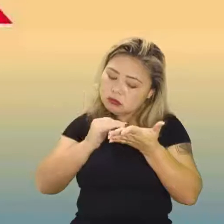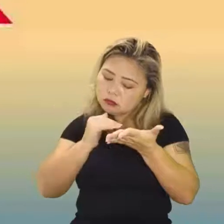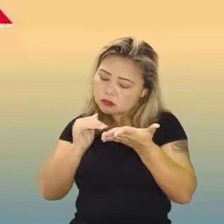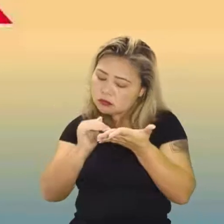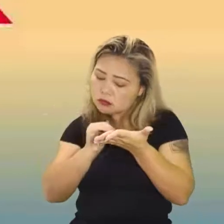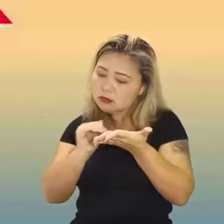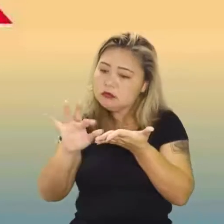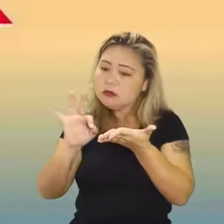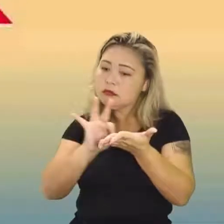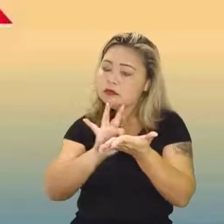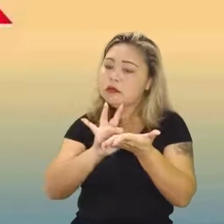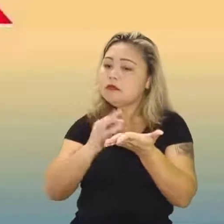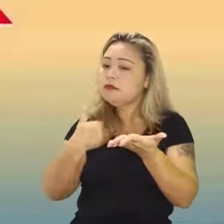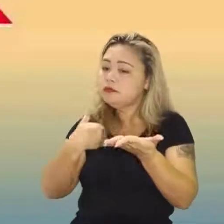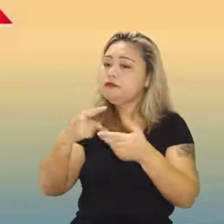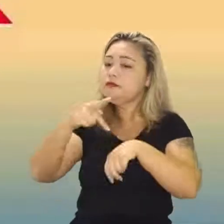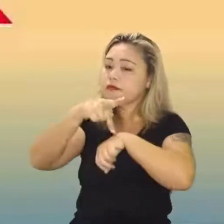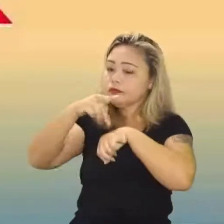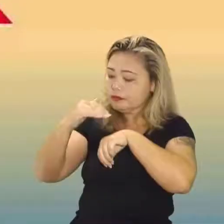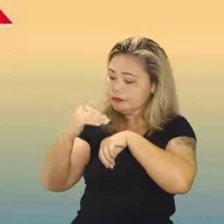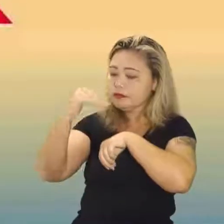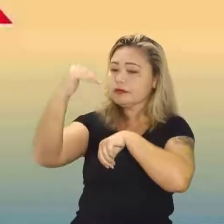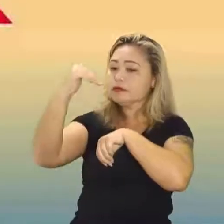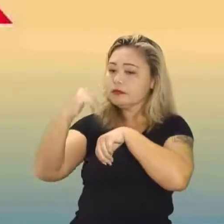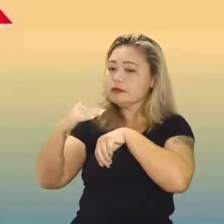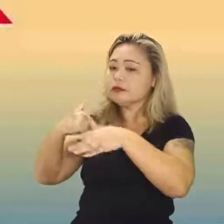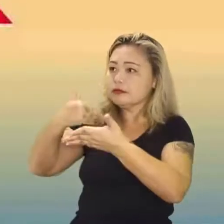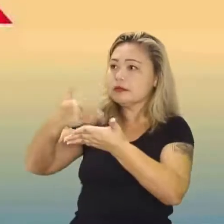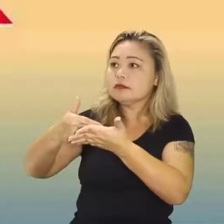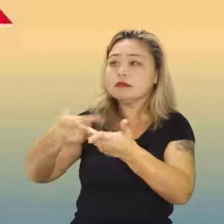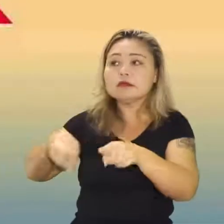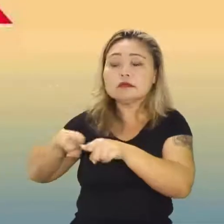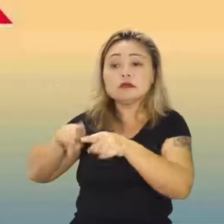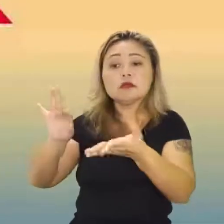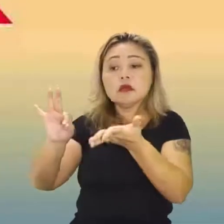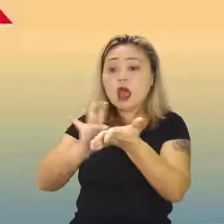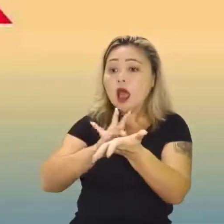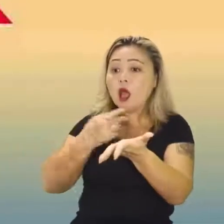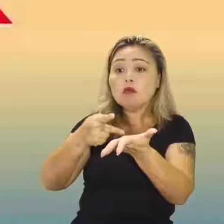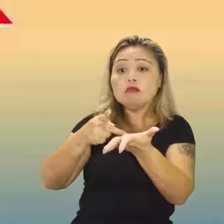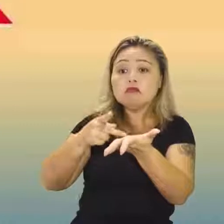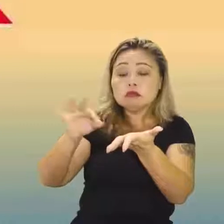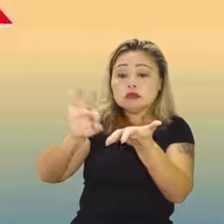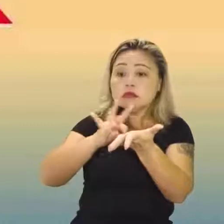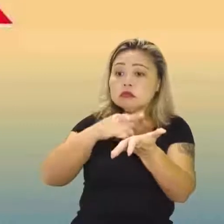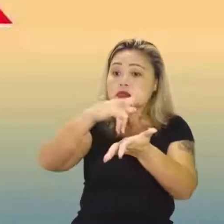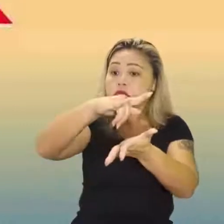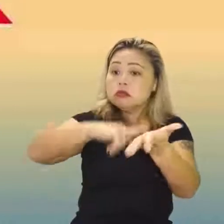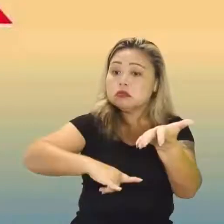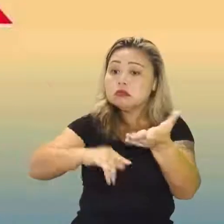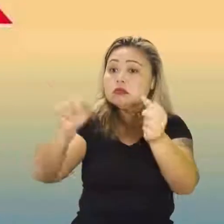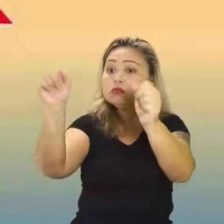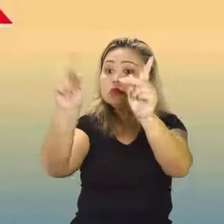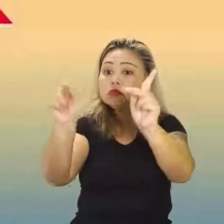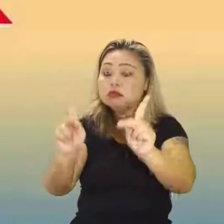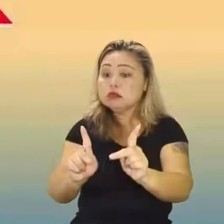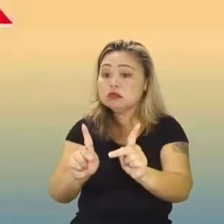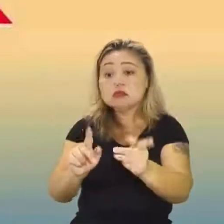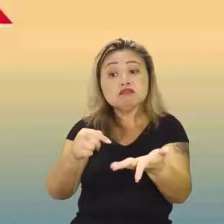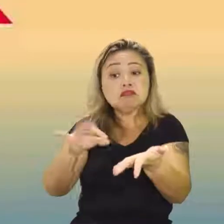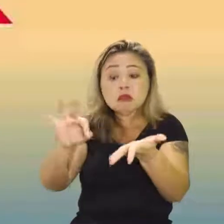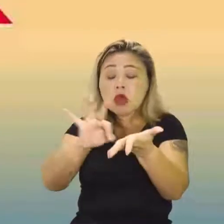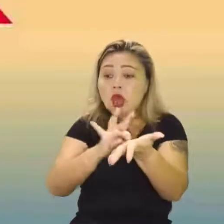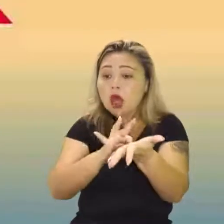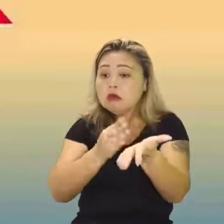armistício, mas são países que até hoje nunca assinaram um tratado de paz. Ou seja, esse armistício aí, em qualquer hora,